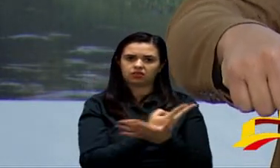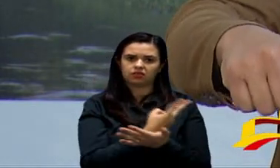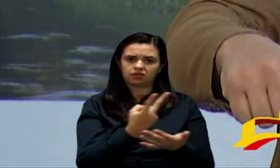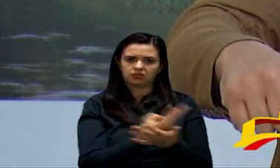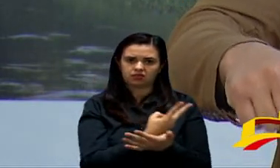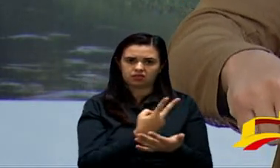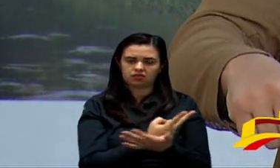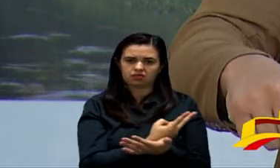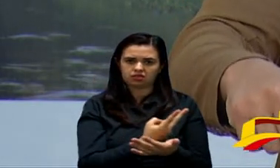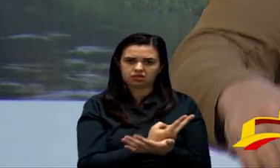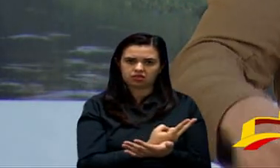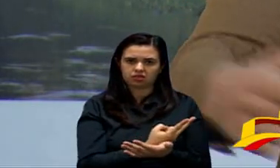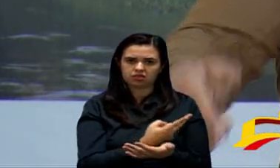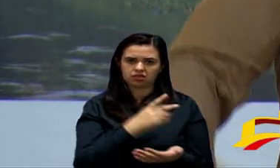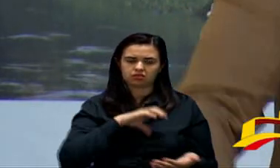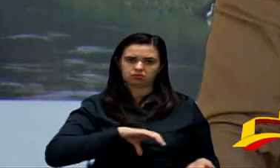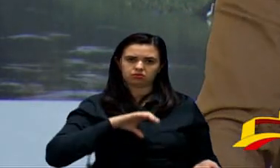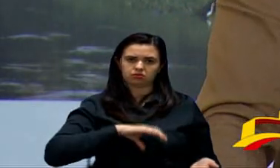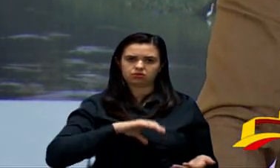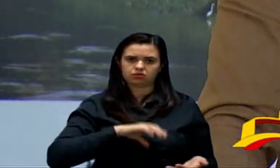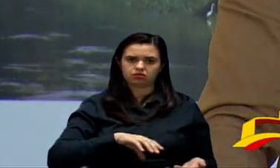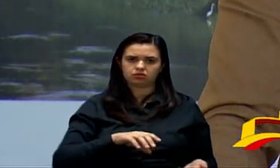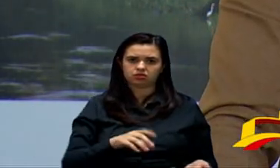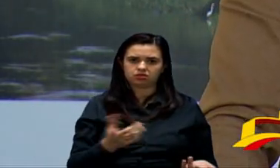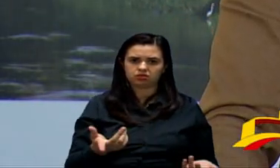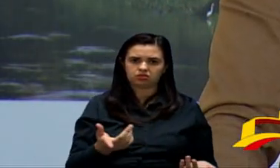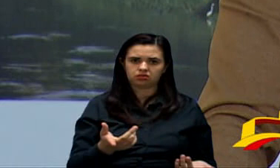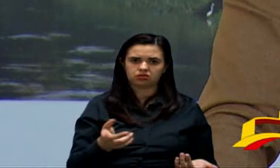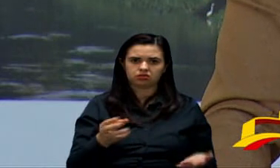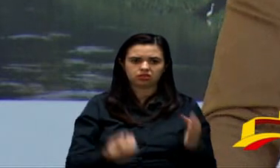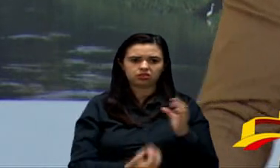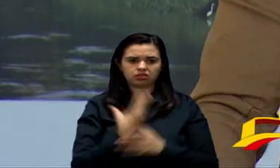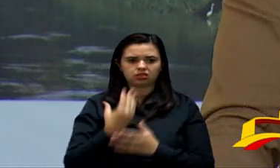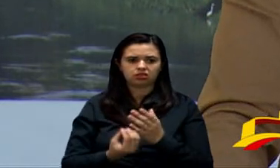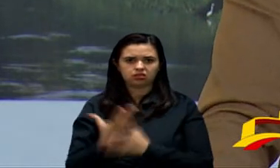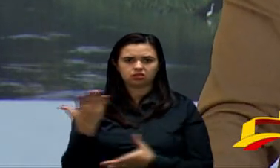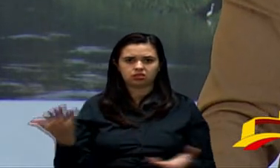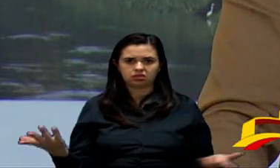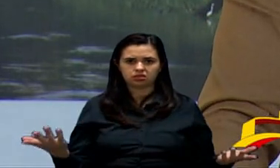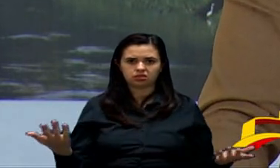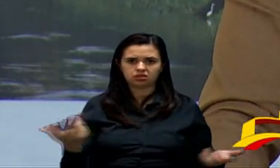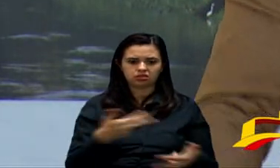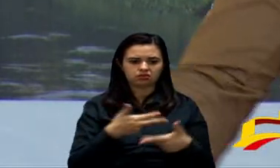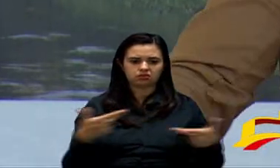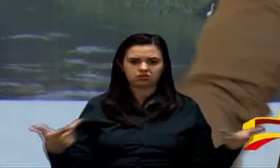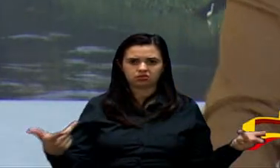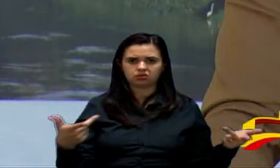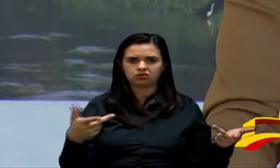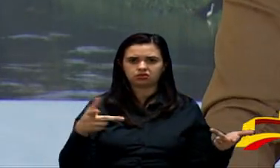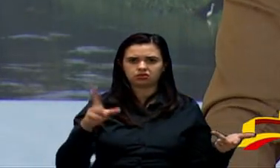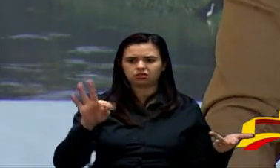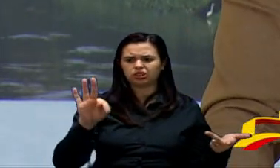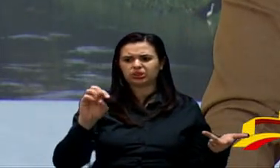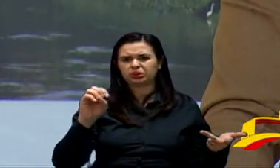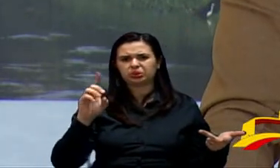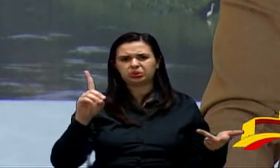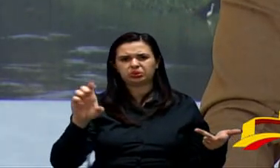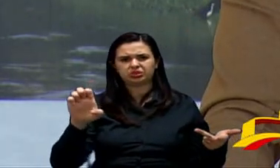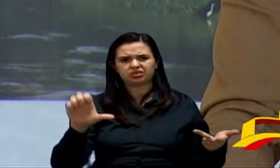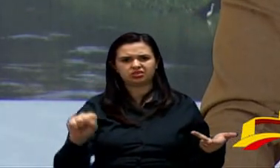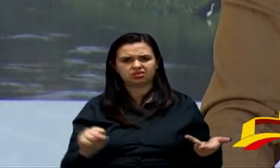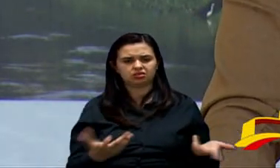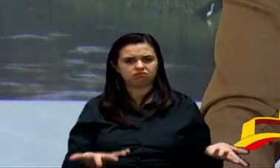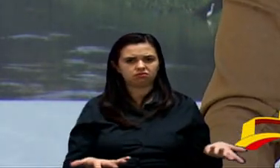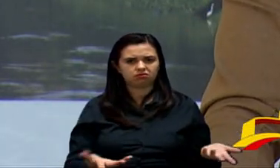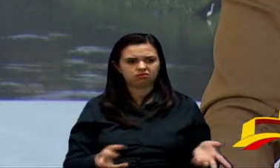todo o respeito que eu tenho aqui à língua portuguesa, do que ficar criando coisas que não existem. Todos e todas. Todes. Então, eu prefiro falar uma palavra